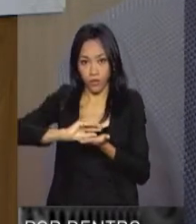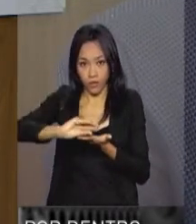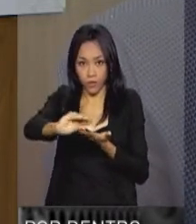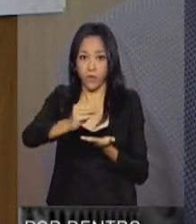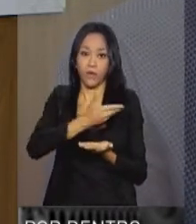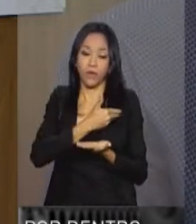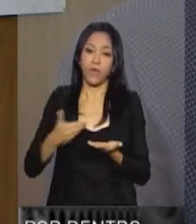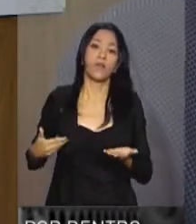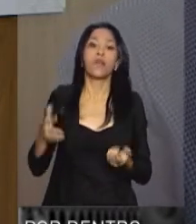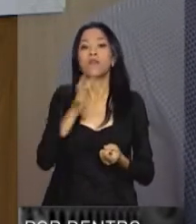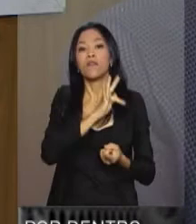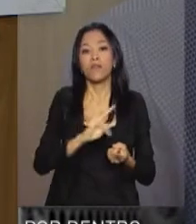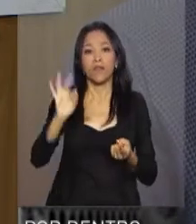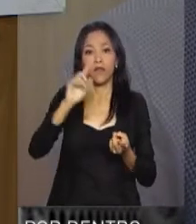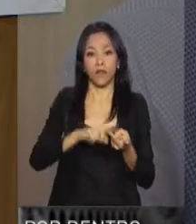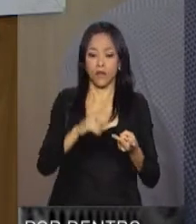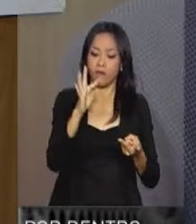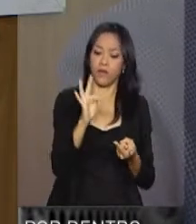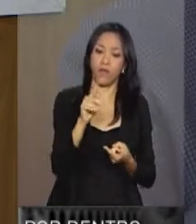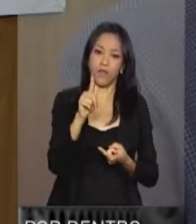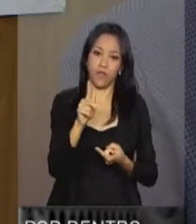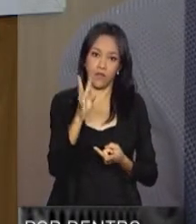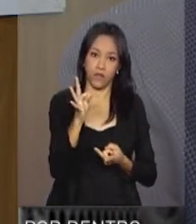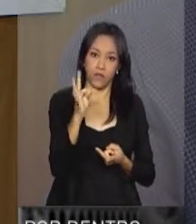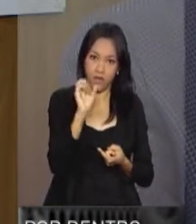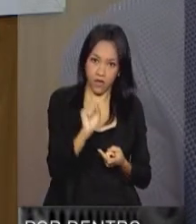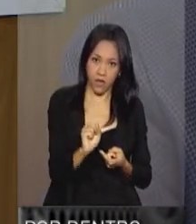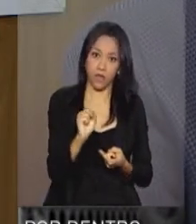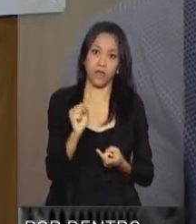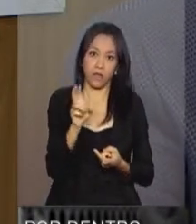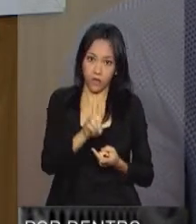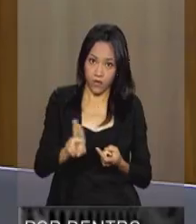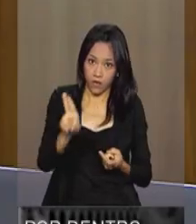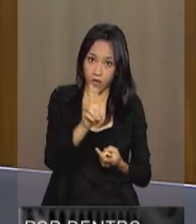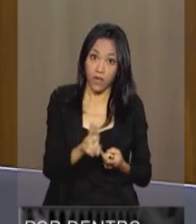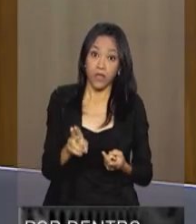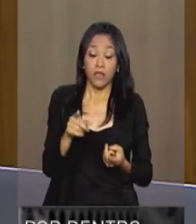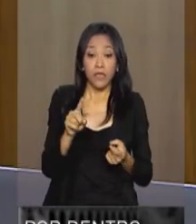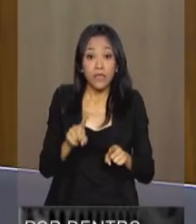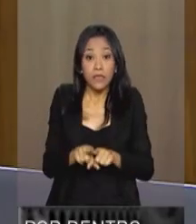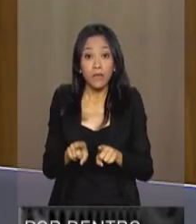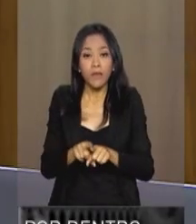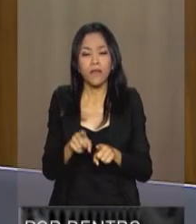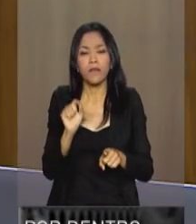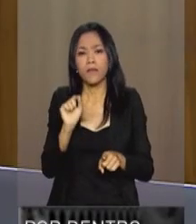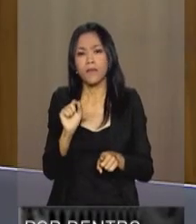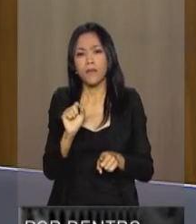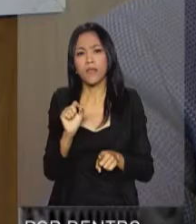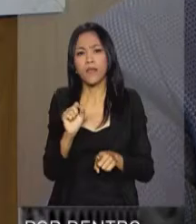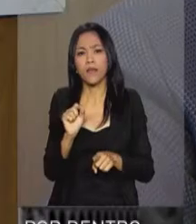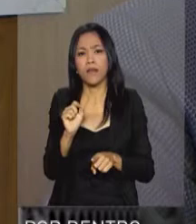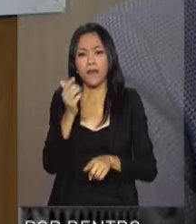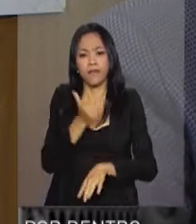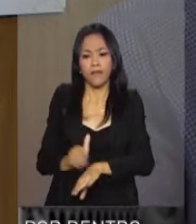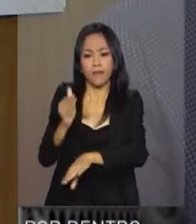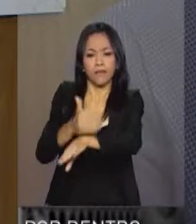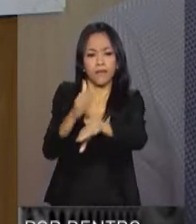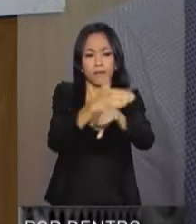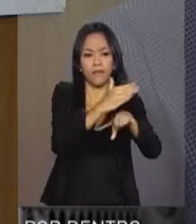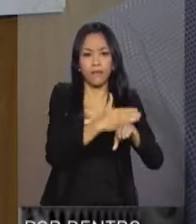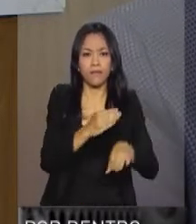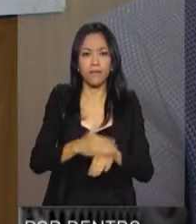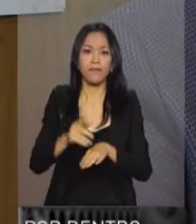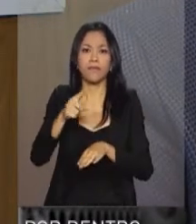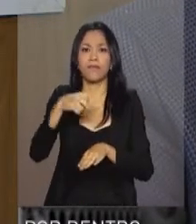recursos o fgts serão colocados ea prioridade através do programa capacidade que é capacitar os municípios a